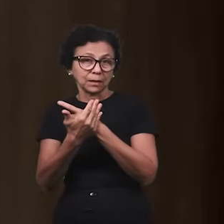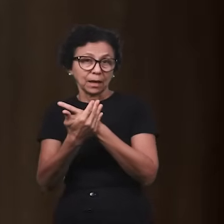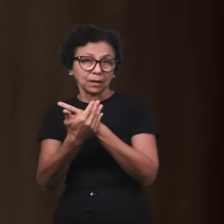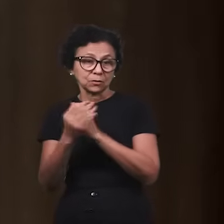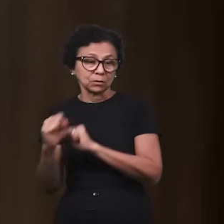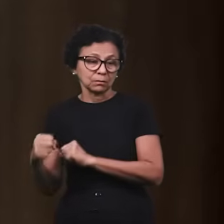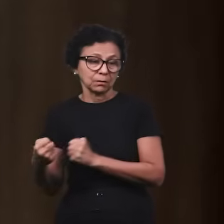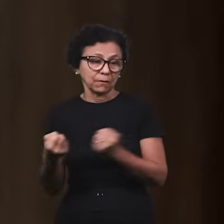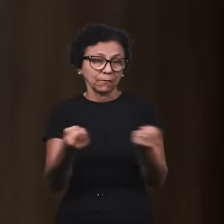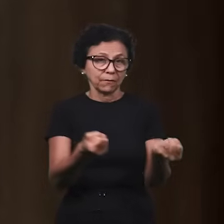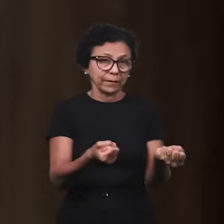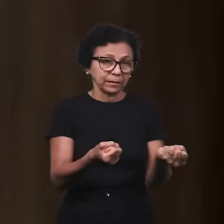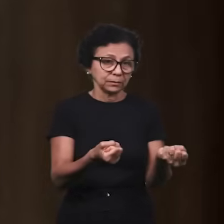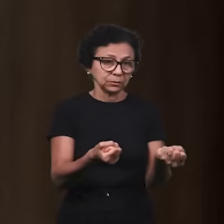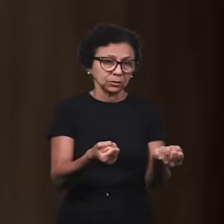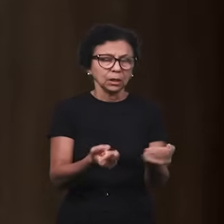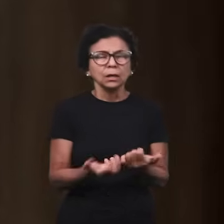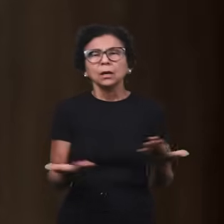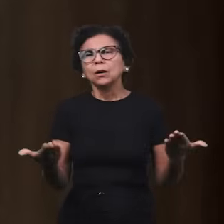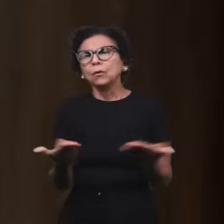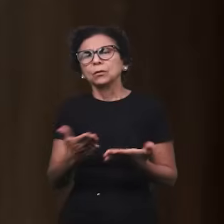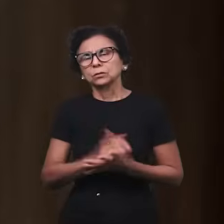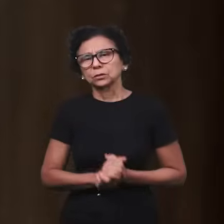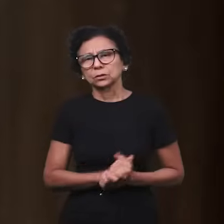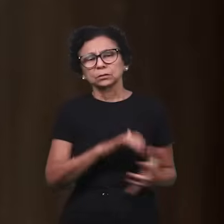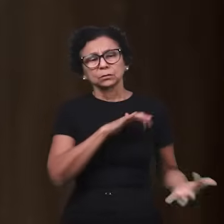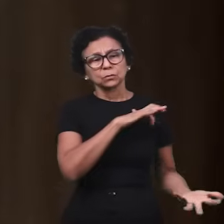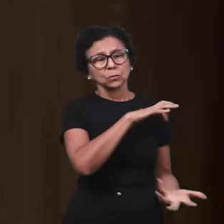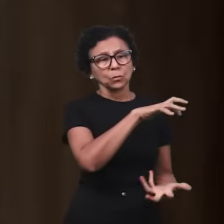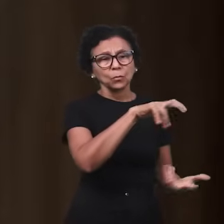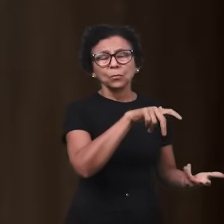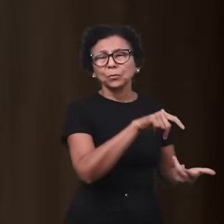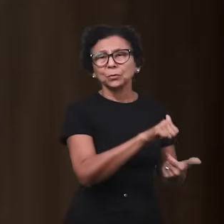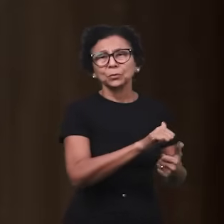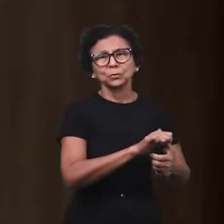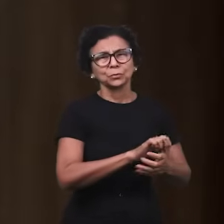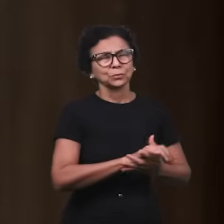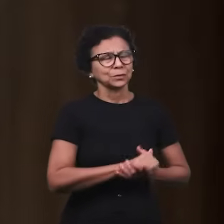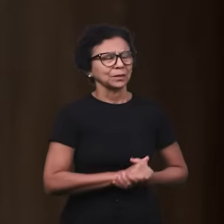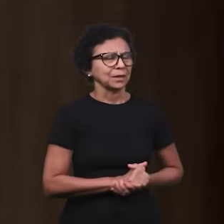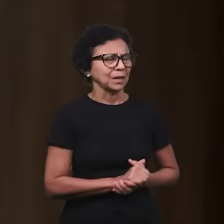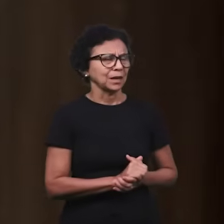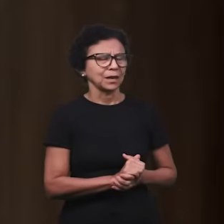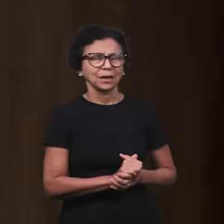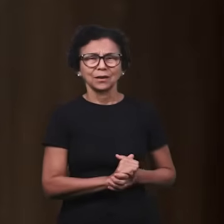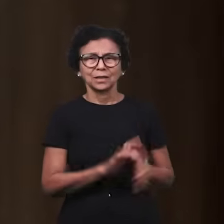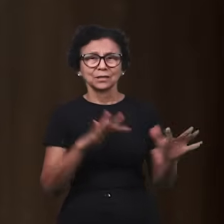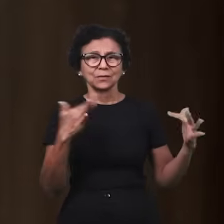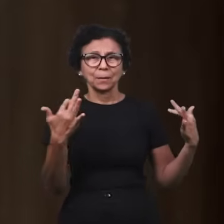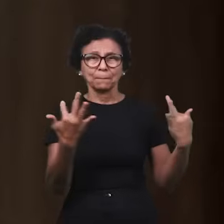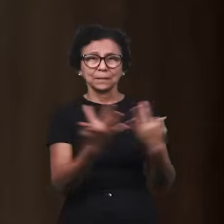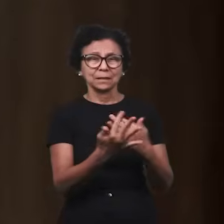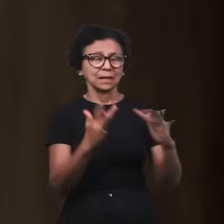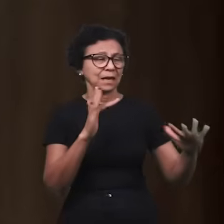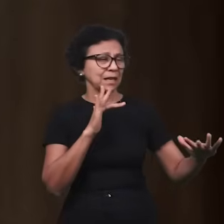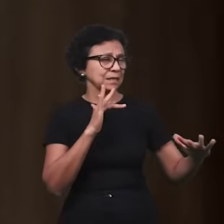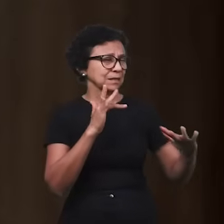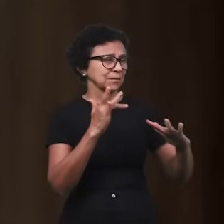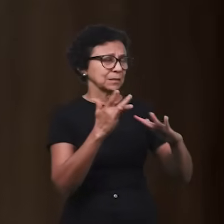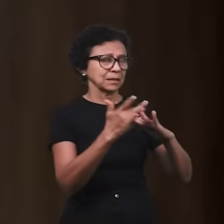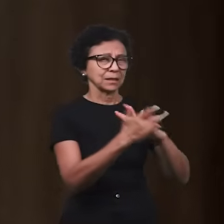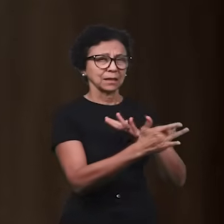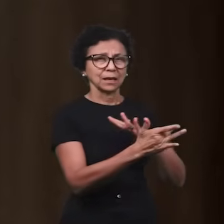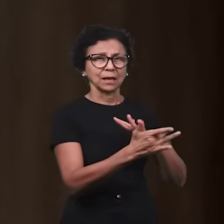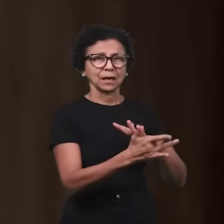justamente no caminho inverso. Hoje as pessoas elas querem expor as suas famílias nas redes sociais, expondo de forma